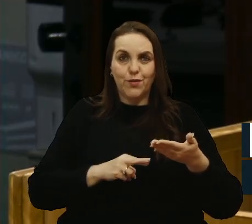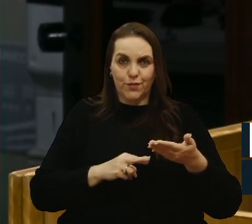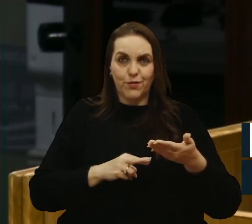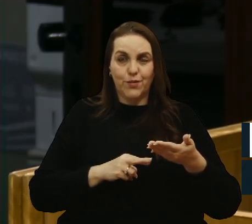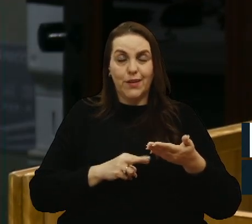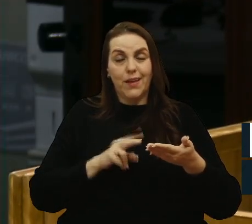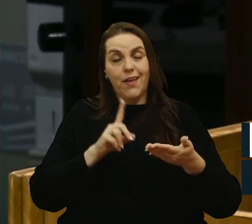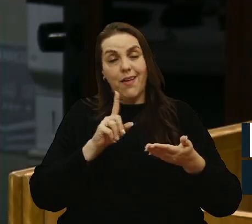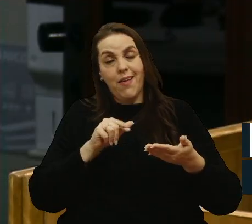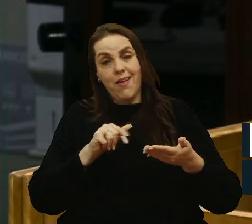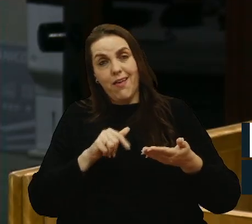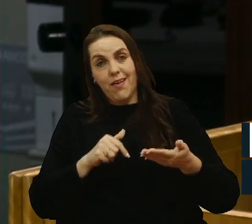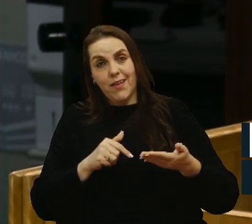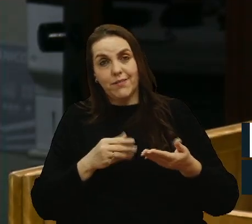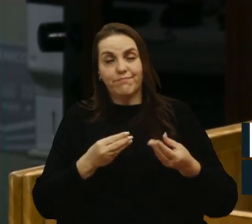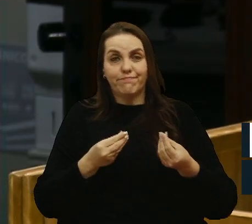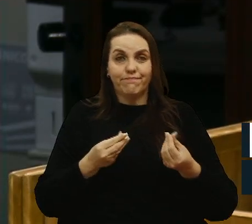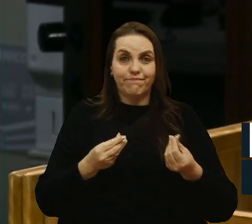ela é